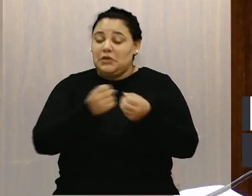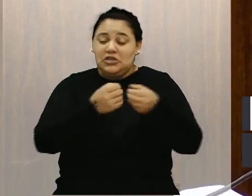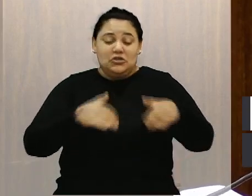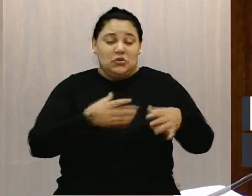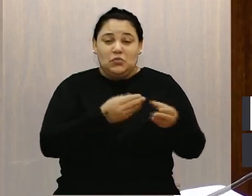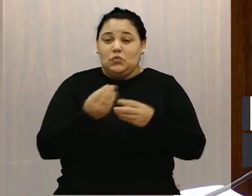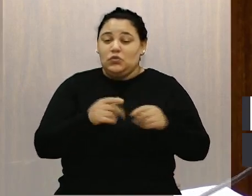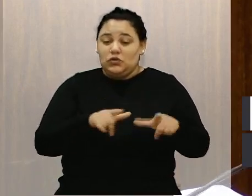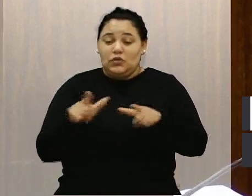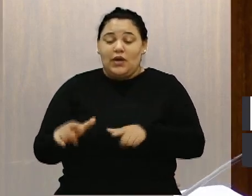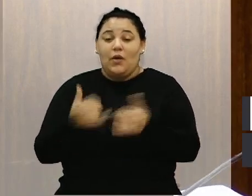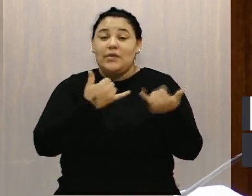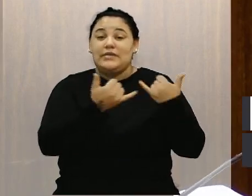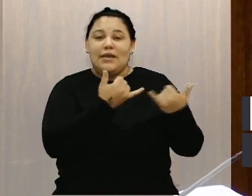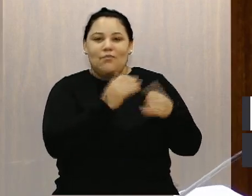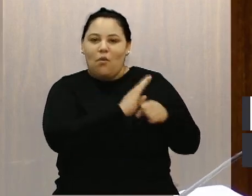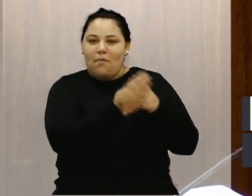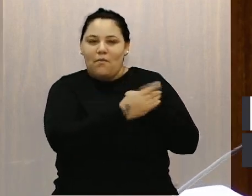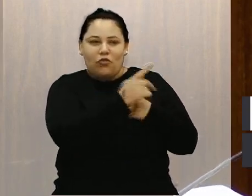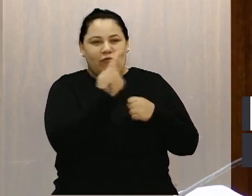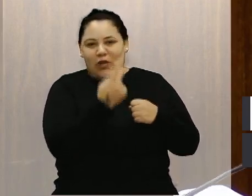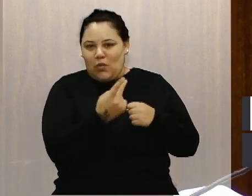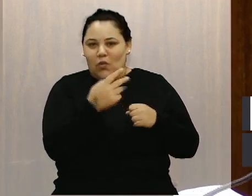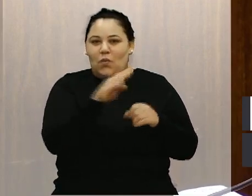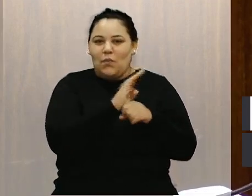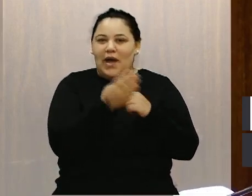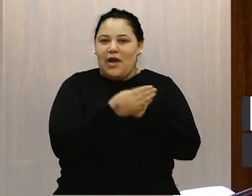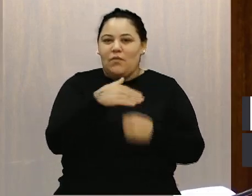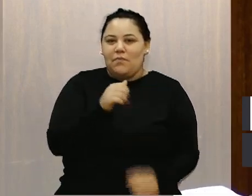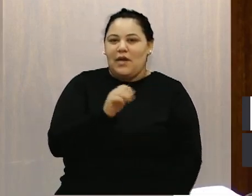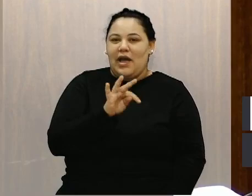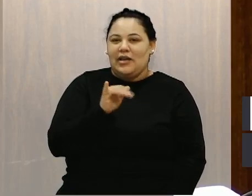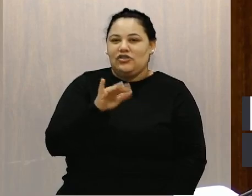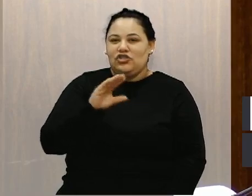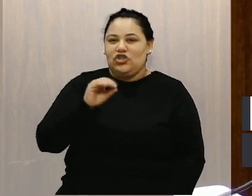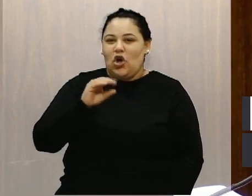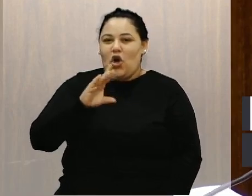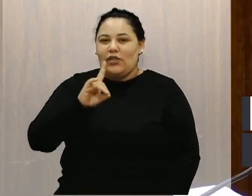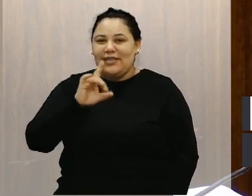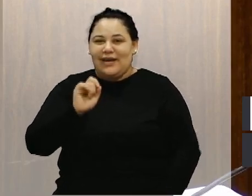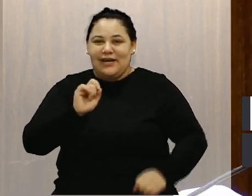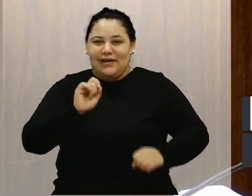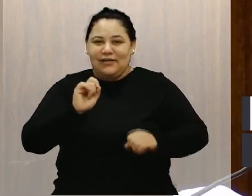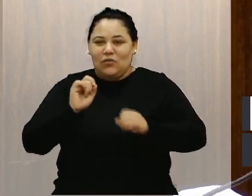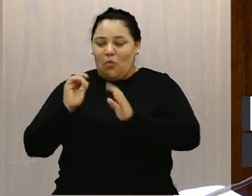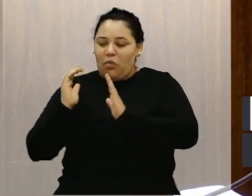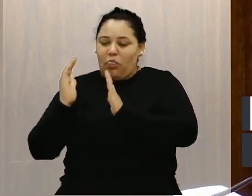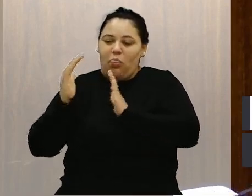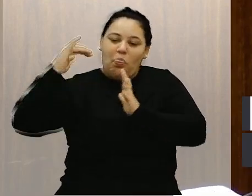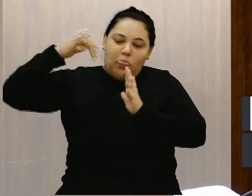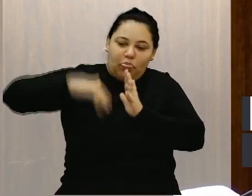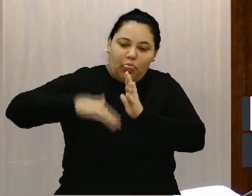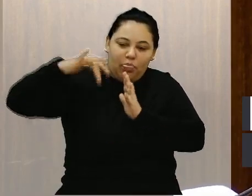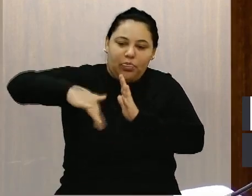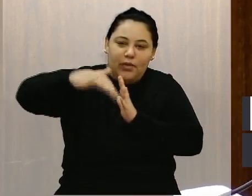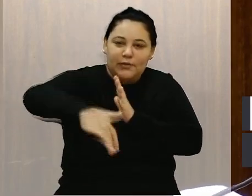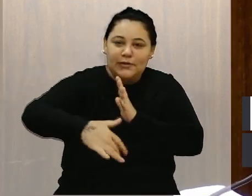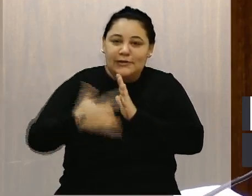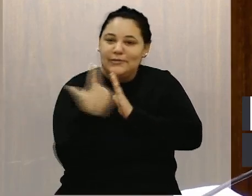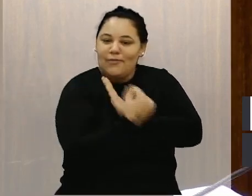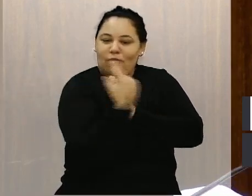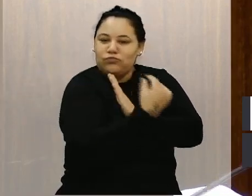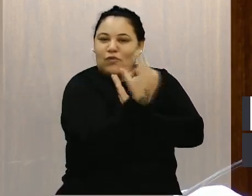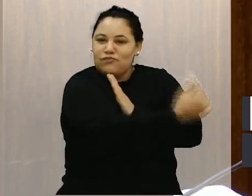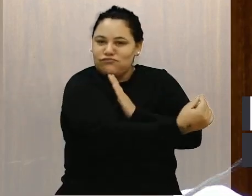bairro Matioda. O bairro Matioda desbarrancou todo um lado do bairro e as pessoas tiveram que sair de dentro das